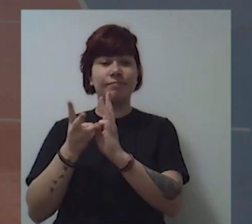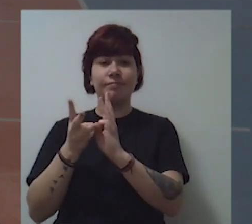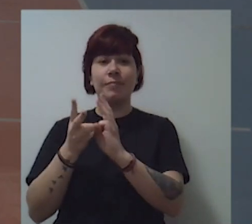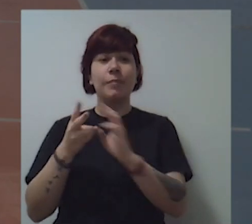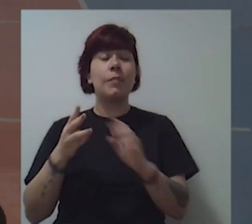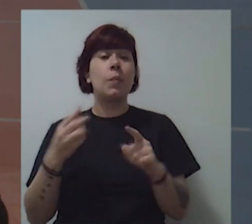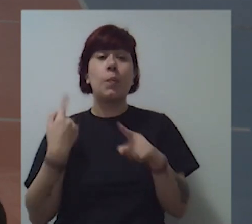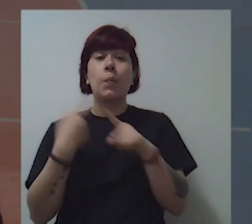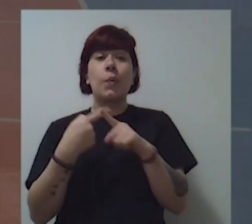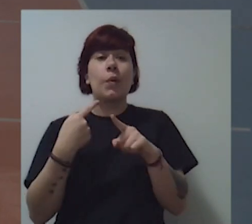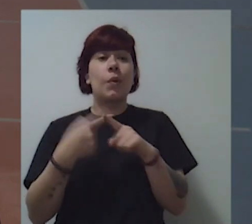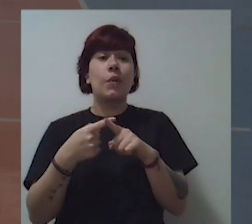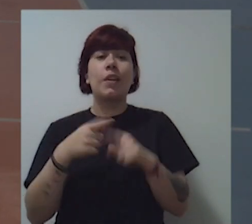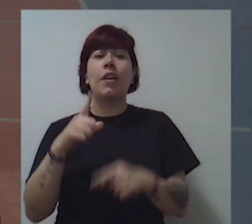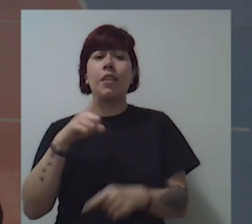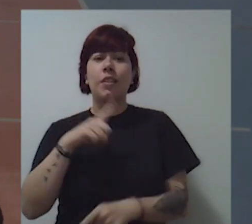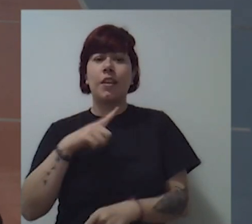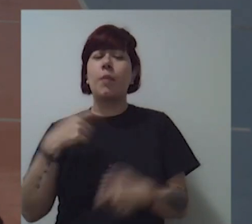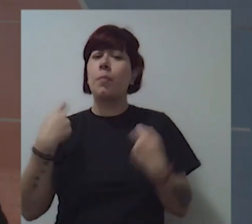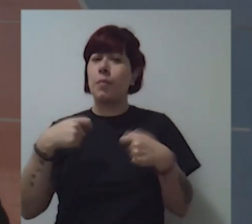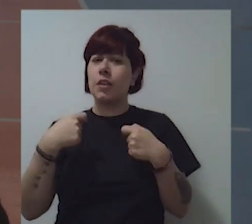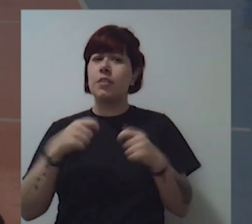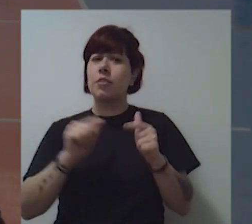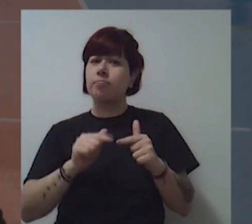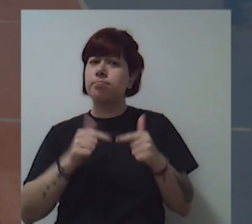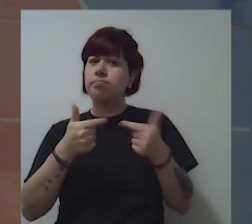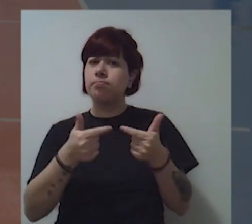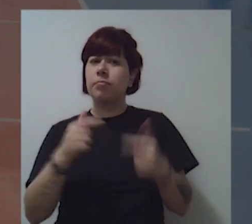porque goalball exige muita